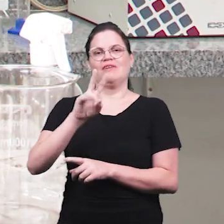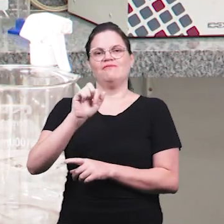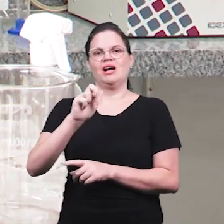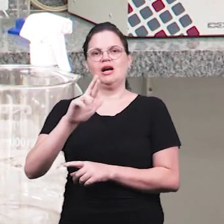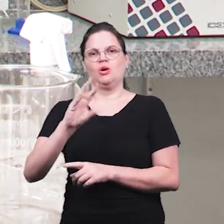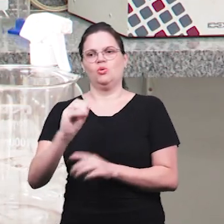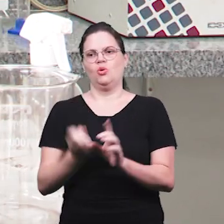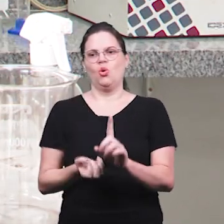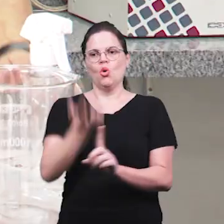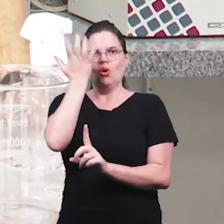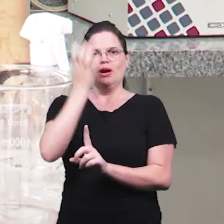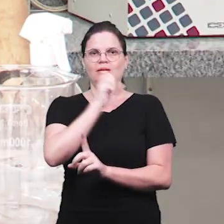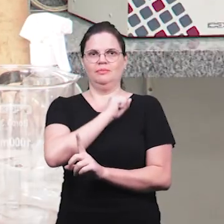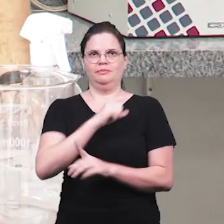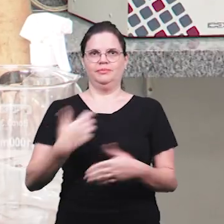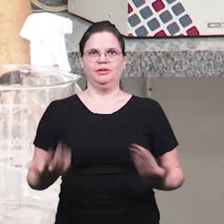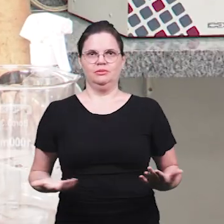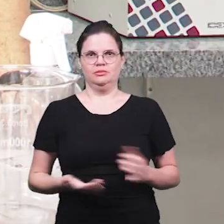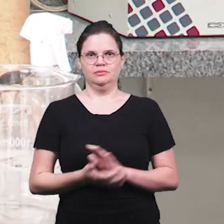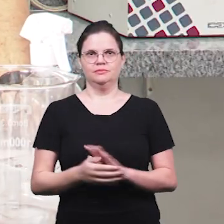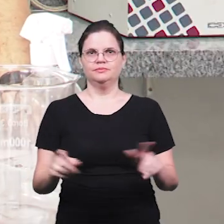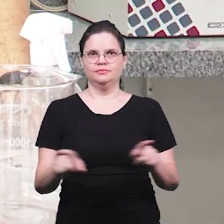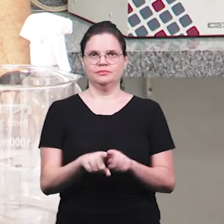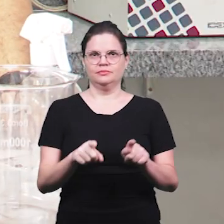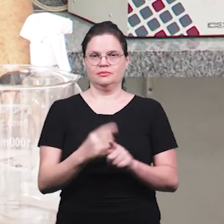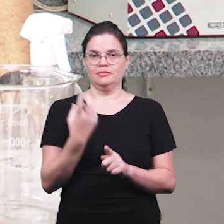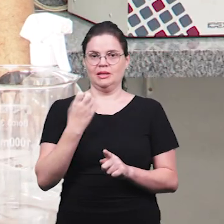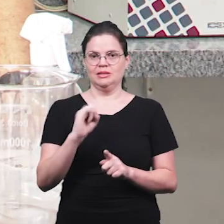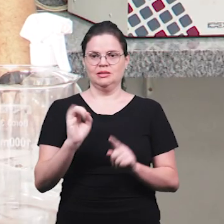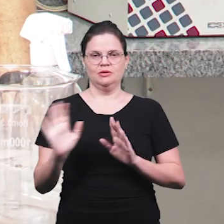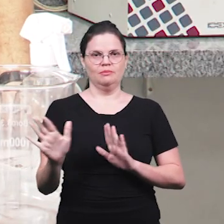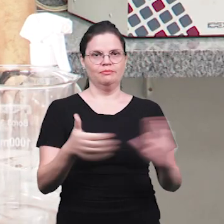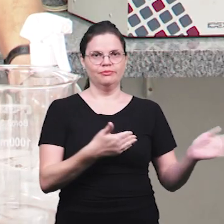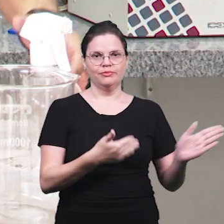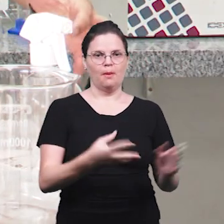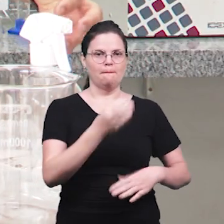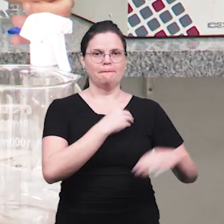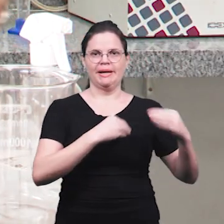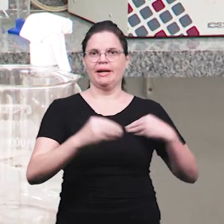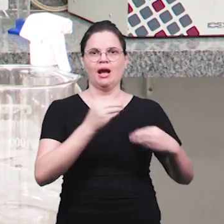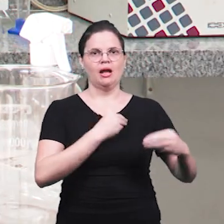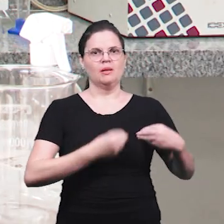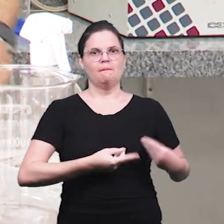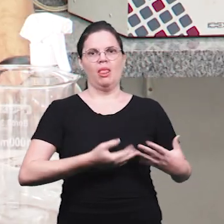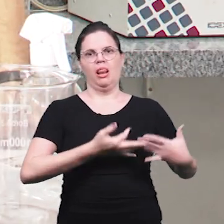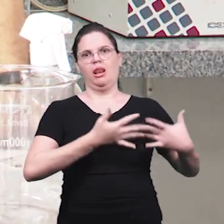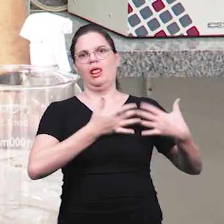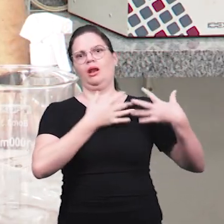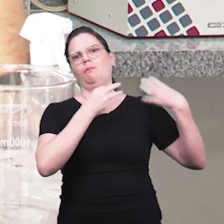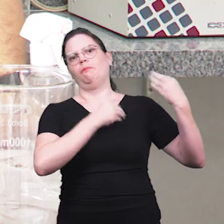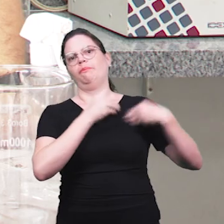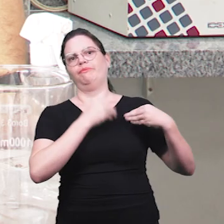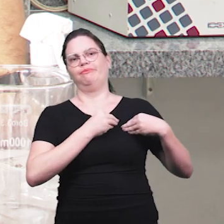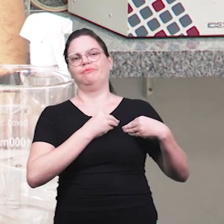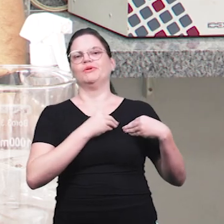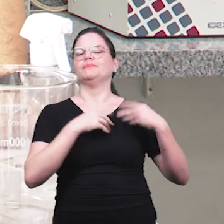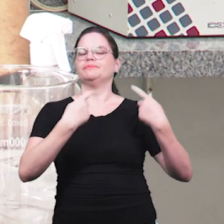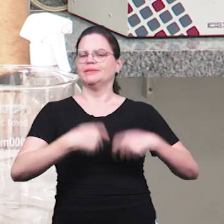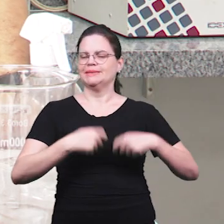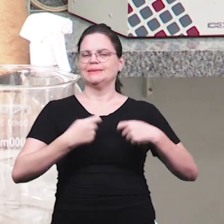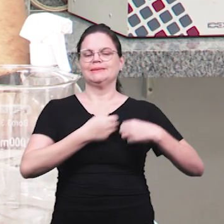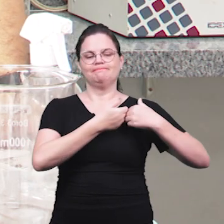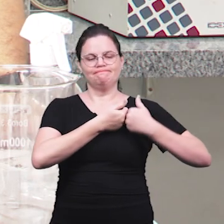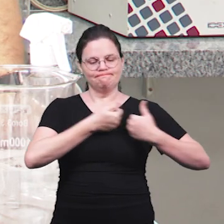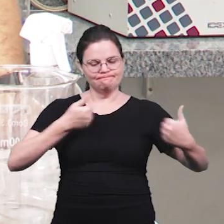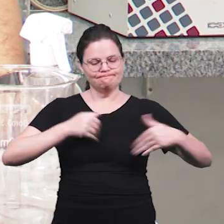ar e aí a água sobe de uma vez. Assim também, se a gente sair da presença do Senhor, o pecado de uma vez entra na nossa vida. Por isso nós temos que estar sempre